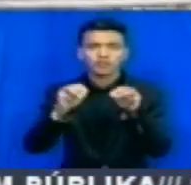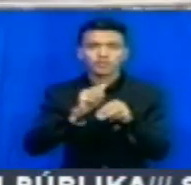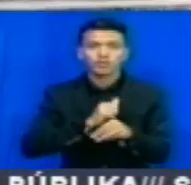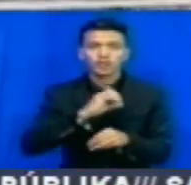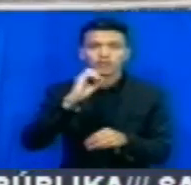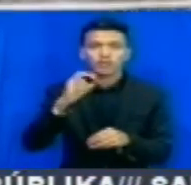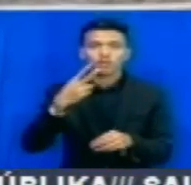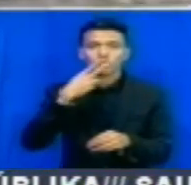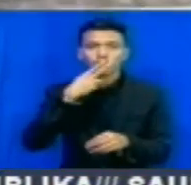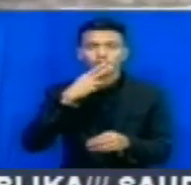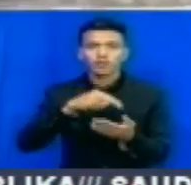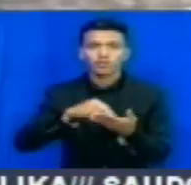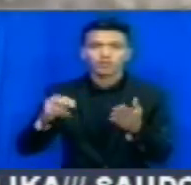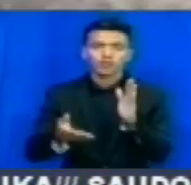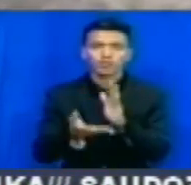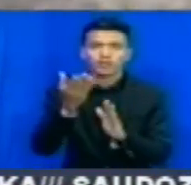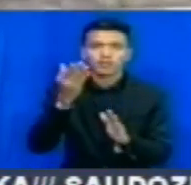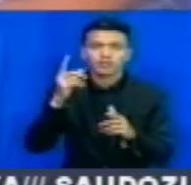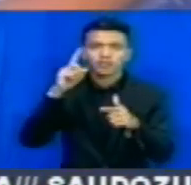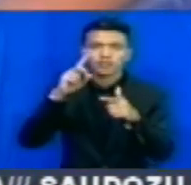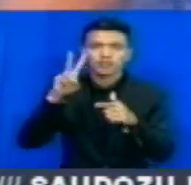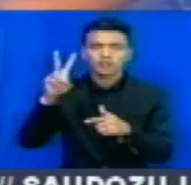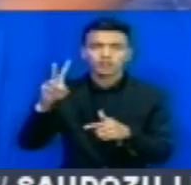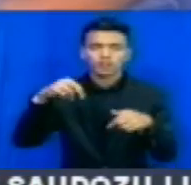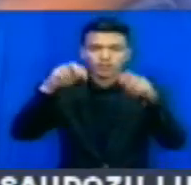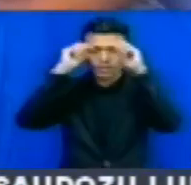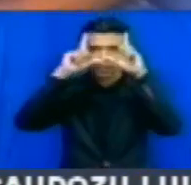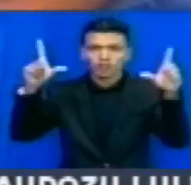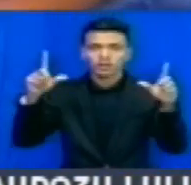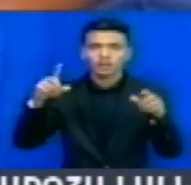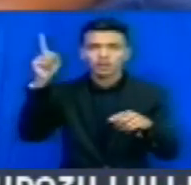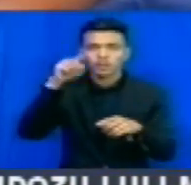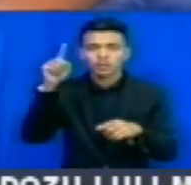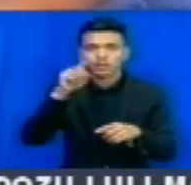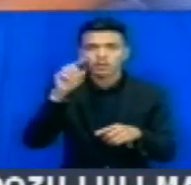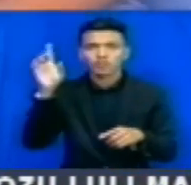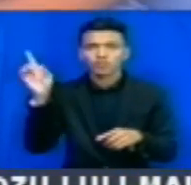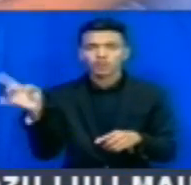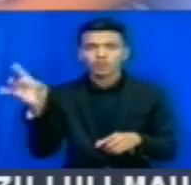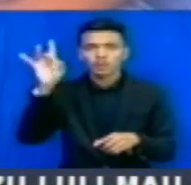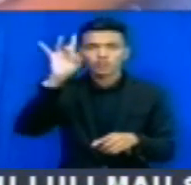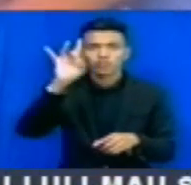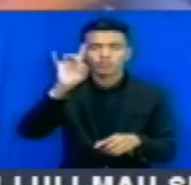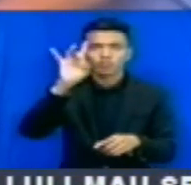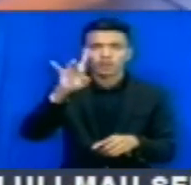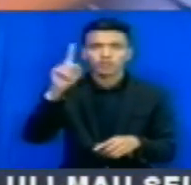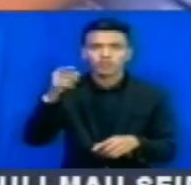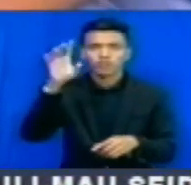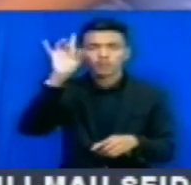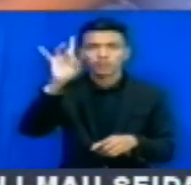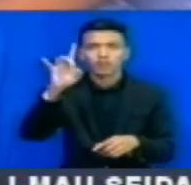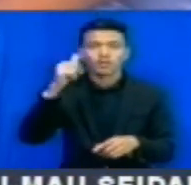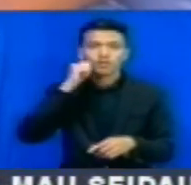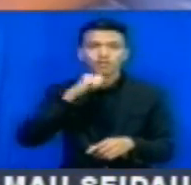fuma tabaco, número A, segundo lugar e Timor-Leste, por cento walu nulu resim walu, vírgula walu, no feto AS